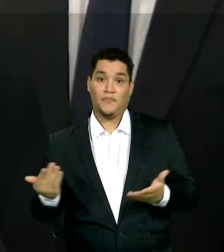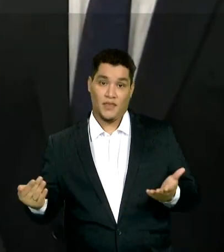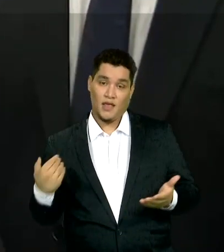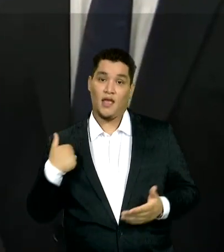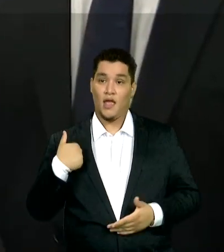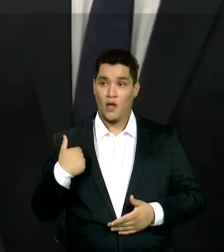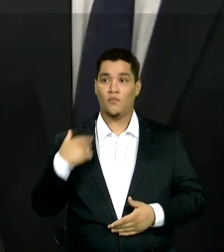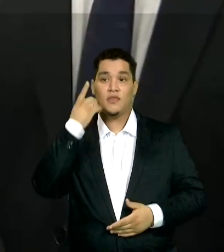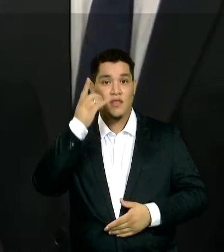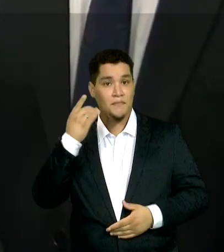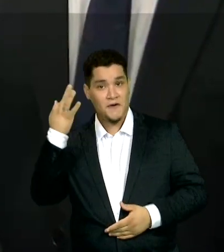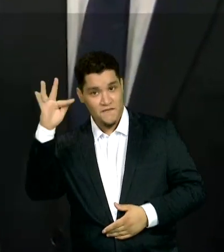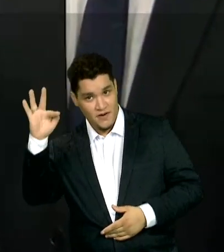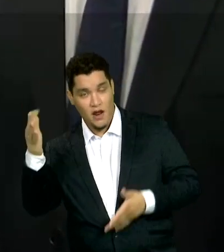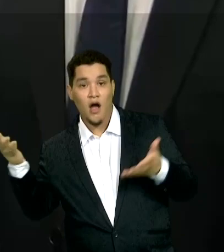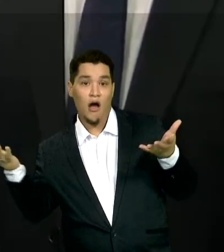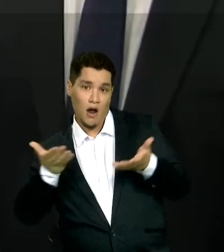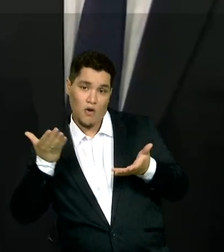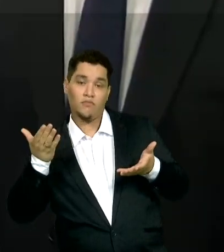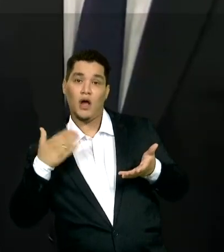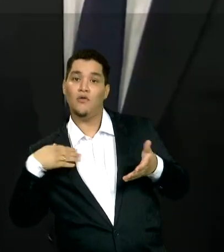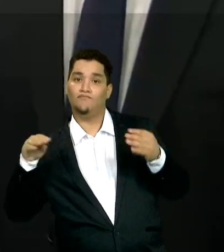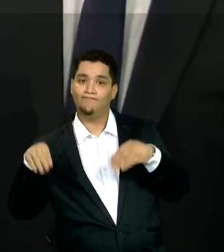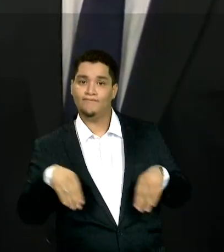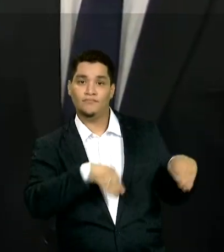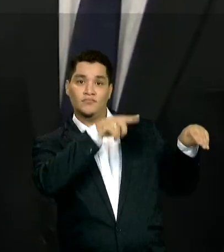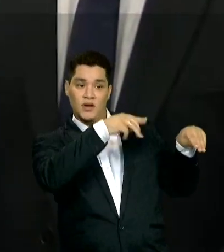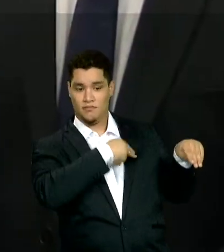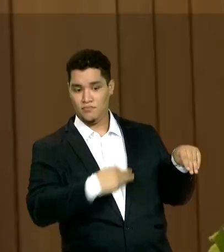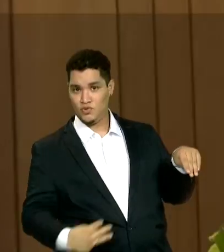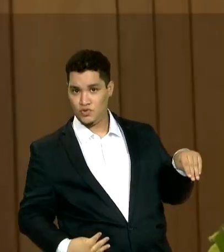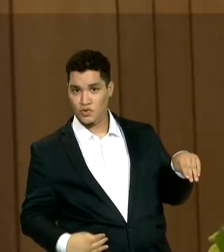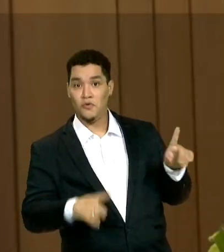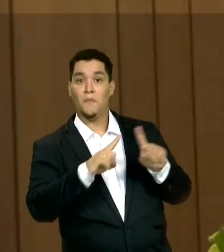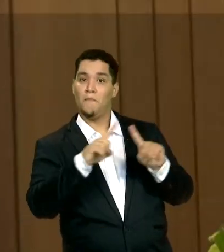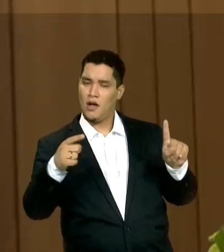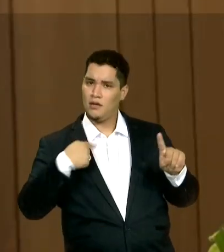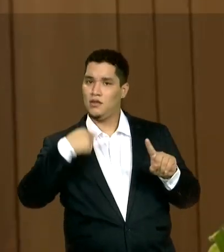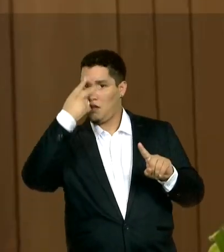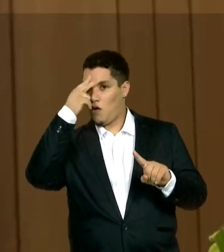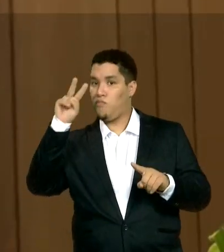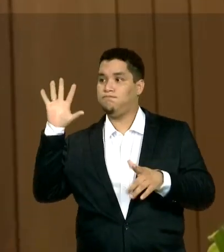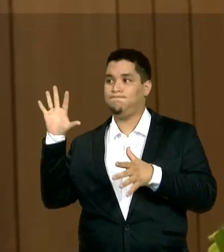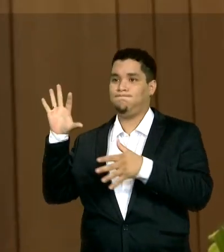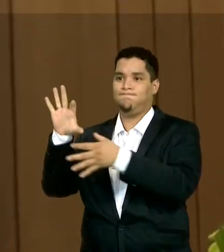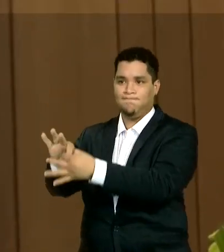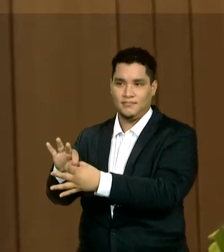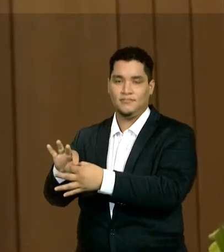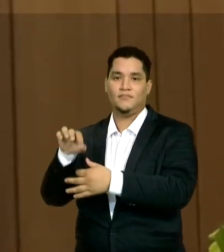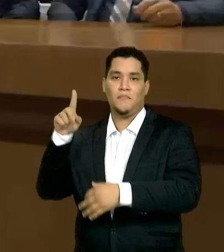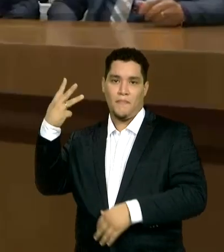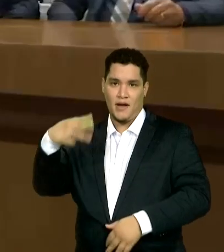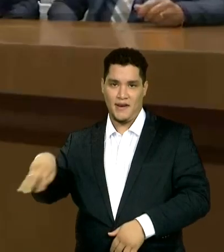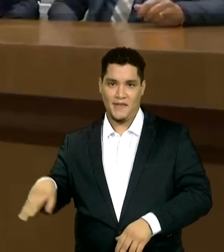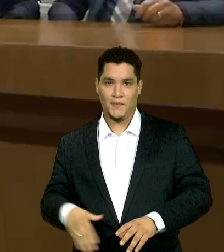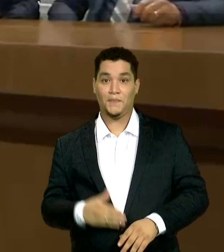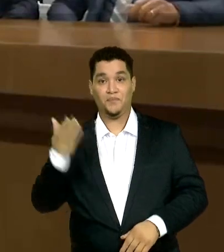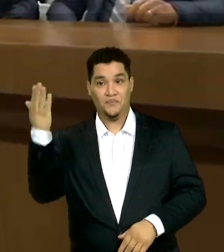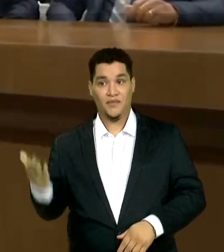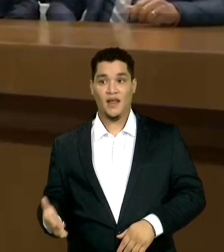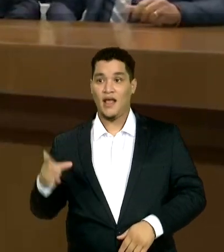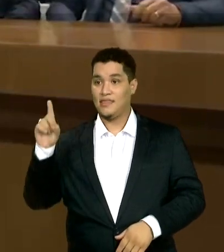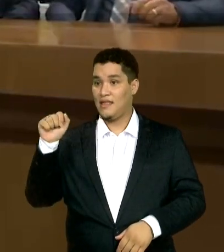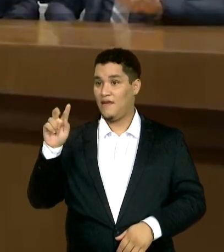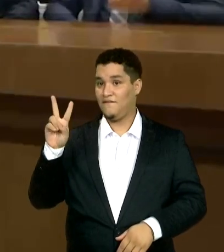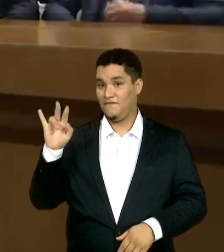federal, estamos agora como ministro, mas sempre lembrando do Maranhão e de onde viemos. A homenagem foi indicação do deputado Davi Brandão e aprovada